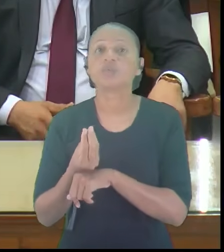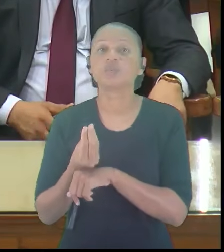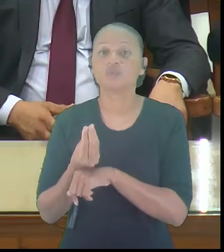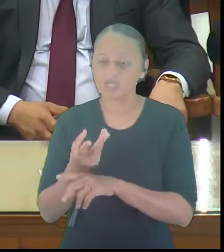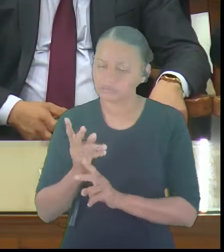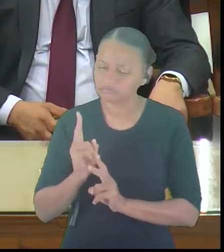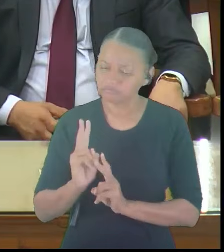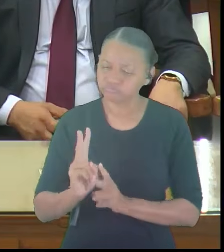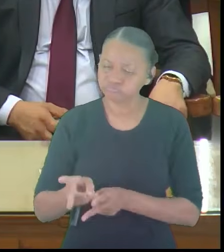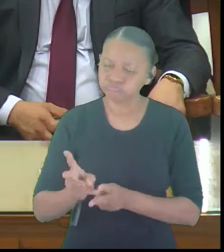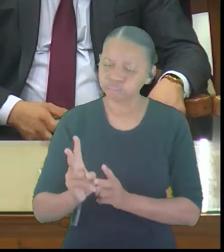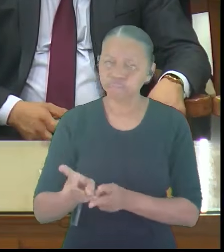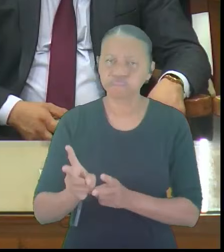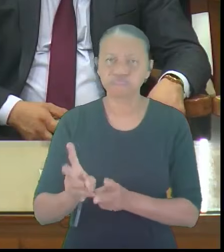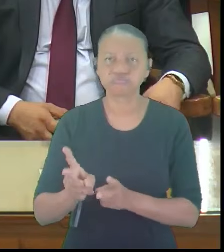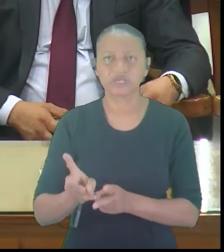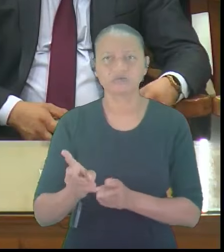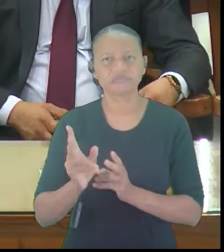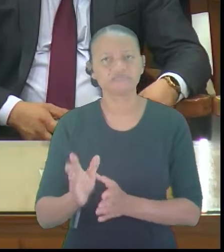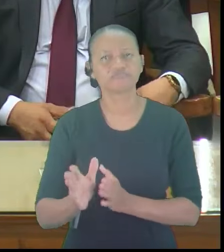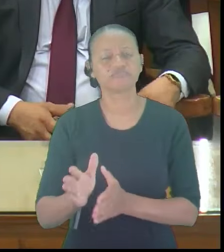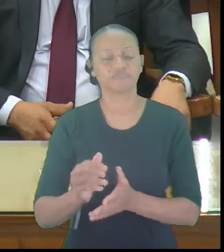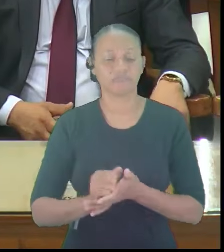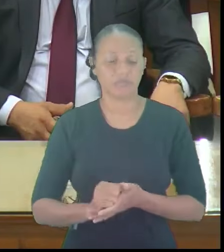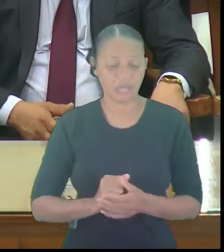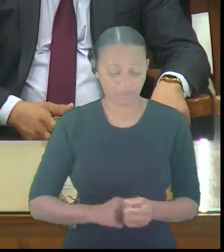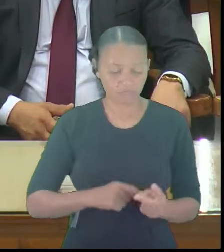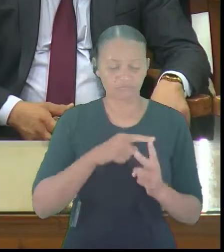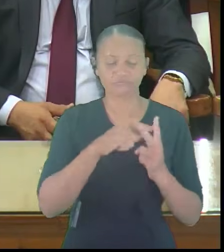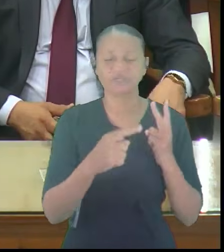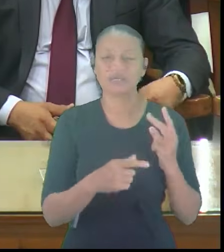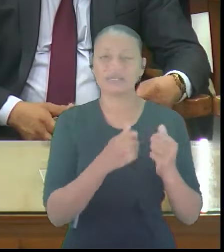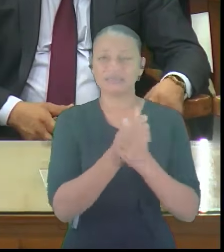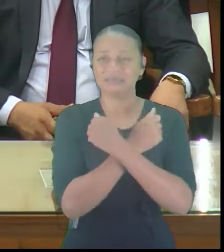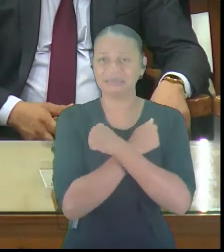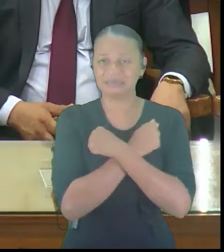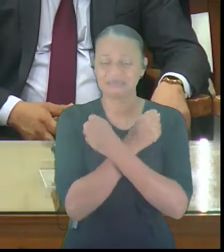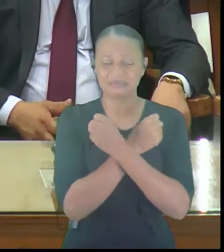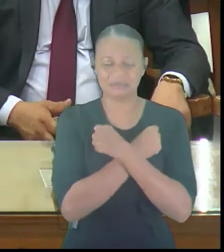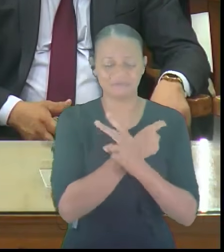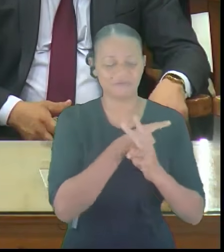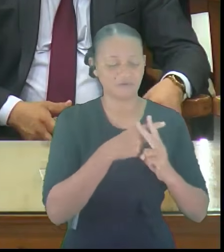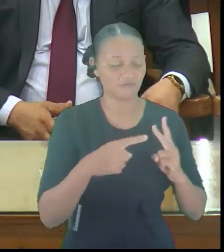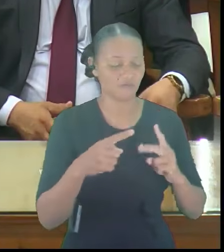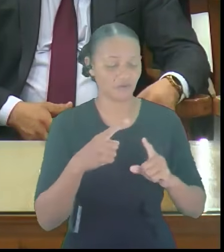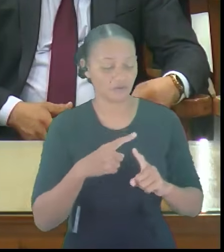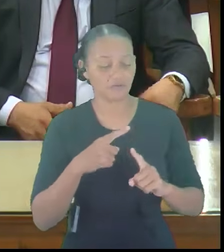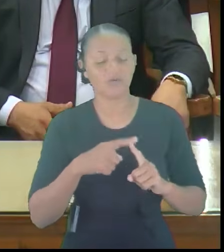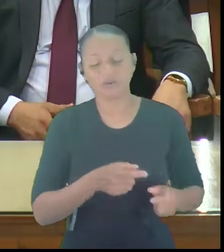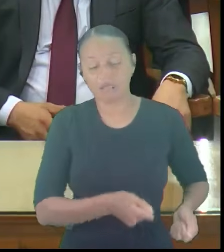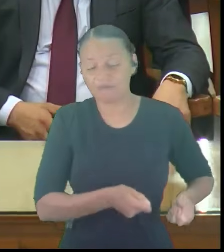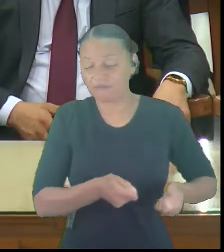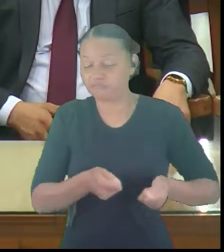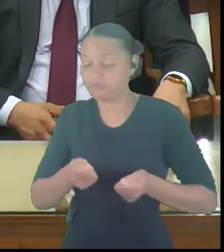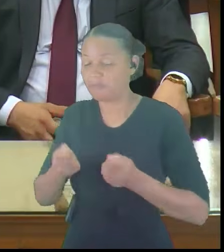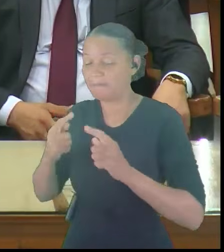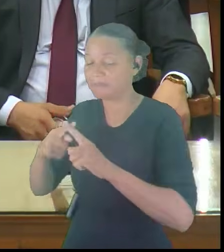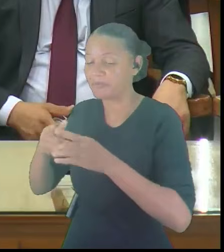segue caminhando. Ananias e Safira foram sepultados e a igreja seguiu caminhando